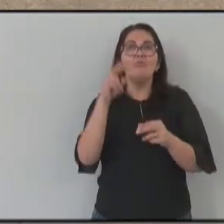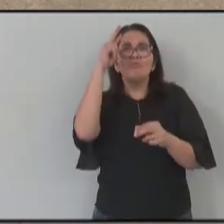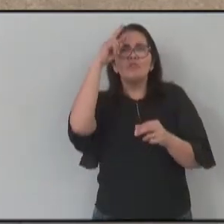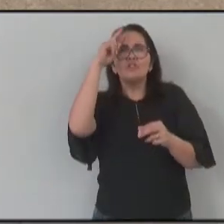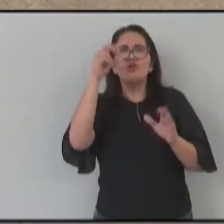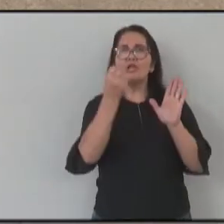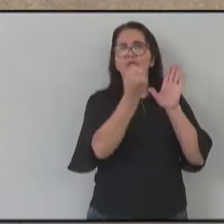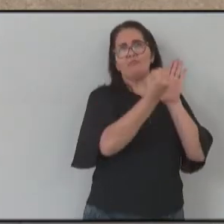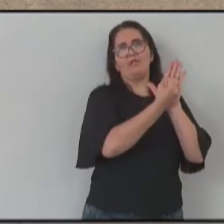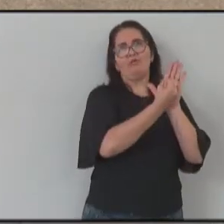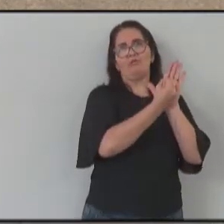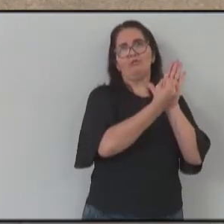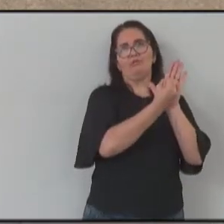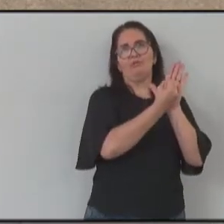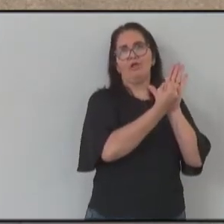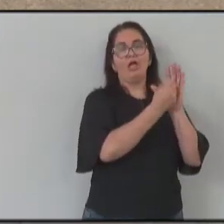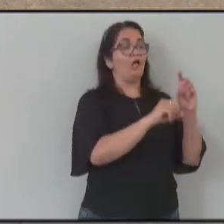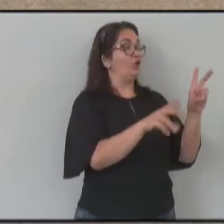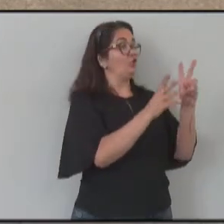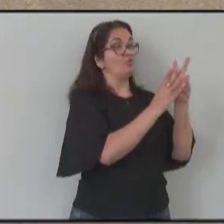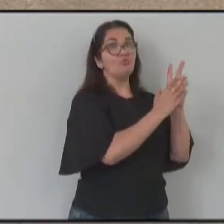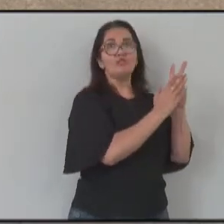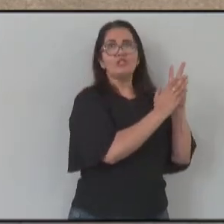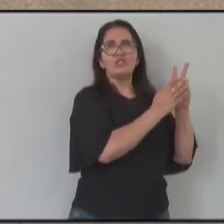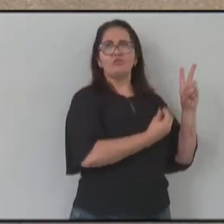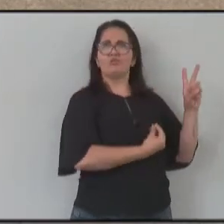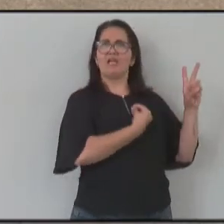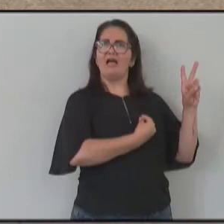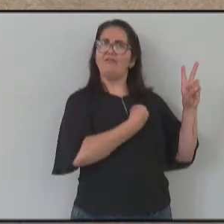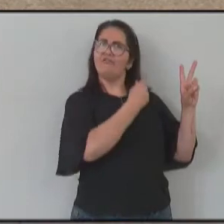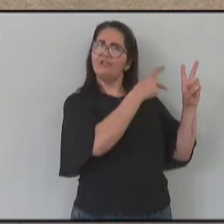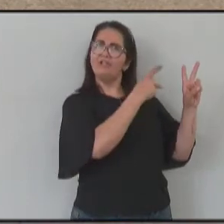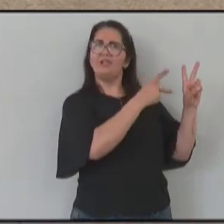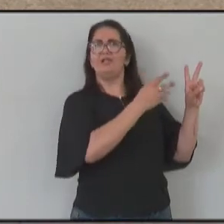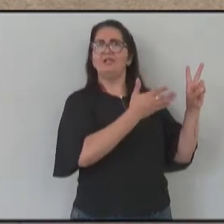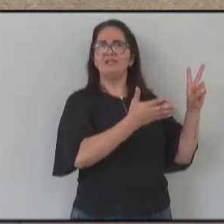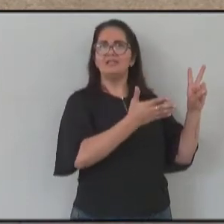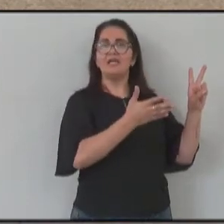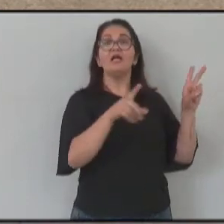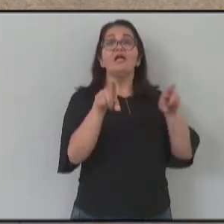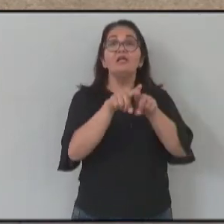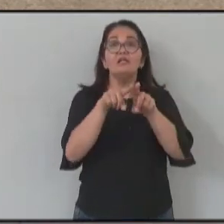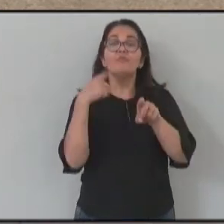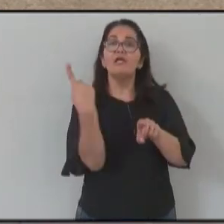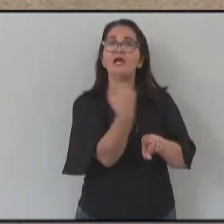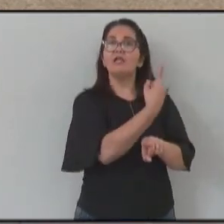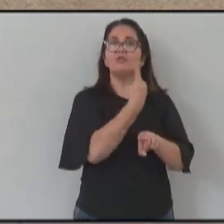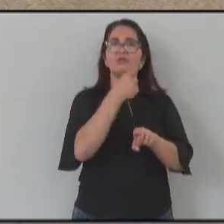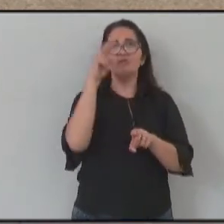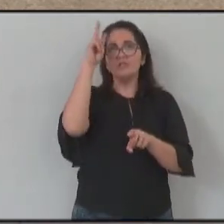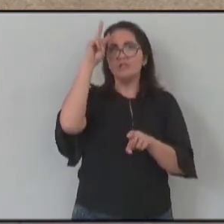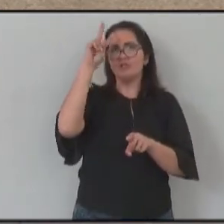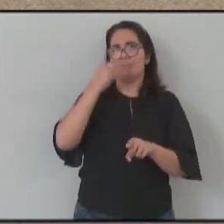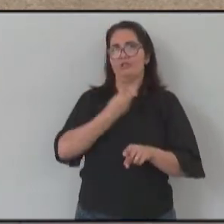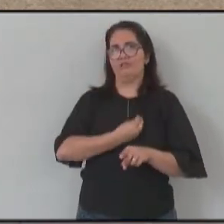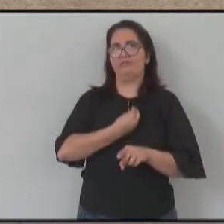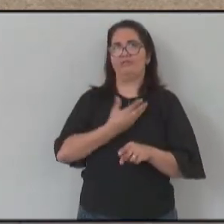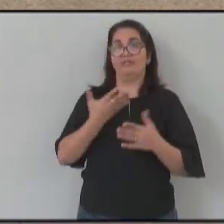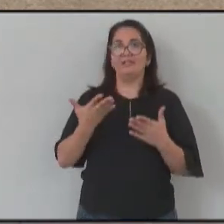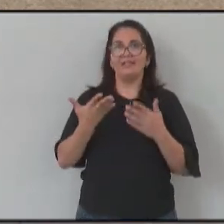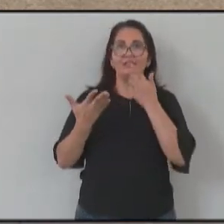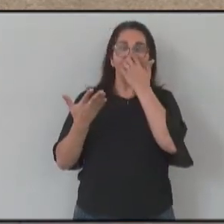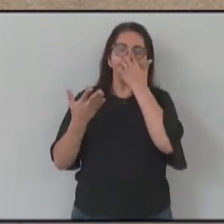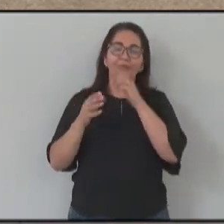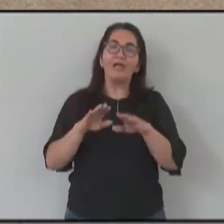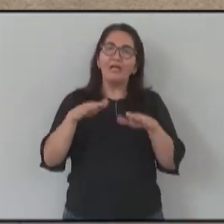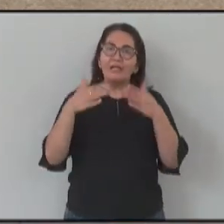vida dos índios, a vida do nosso povo, marcou a nossa própria história. O lugar